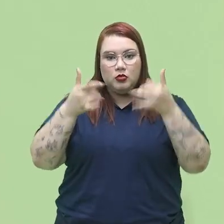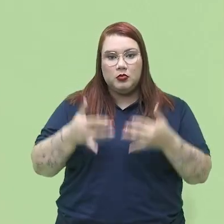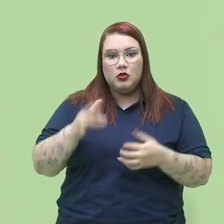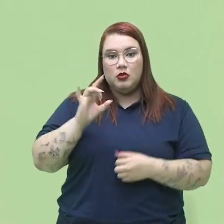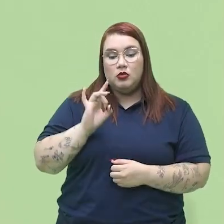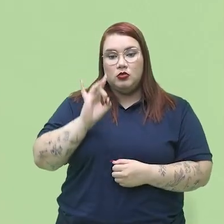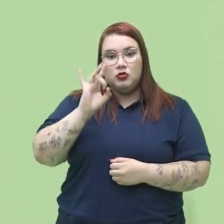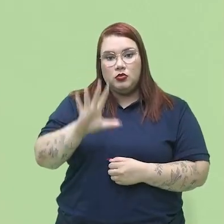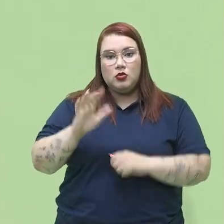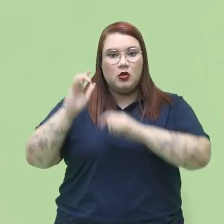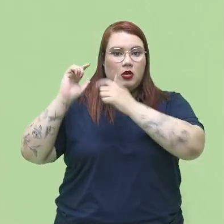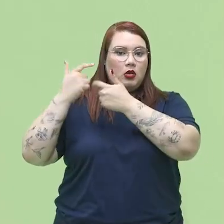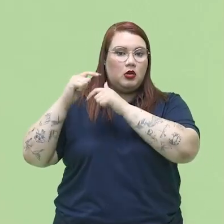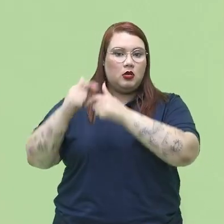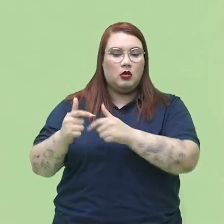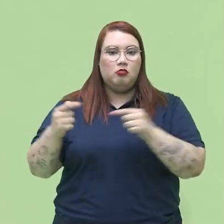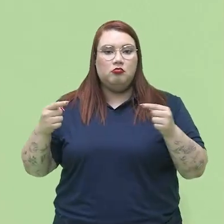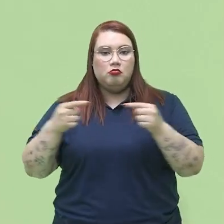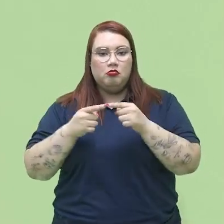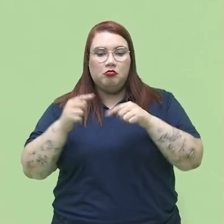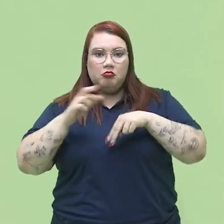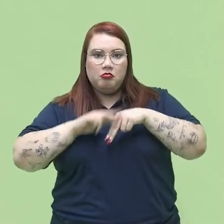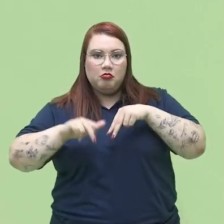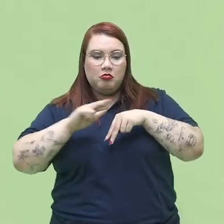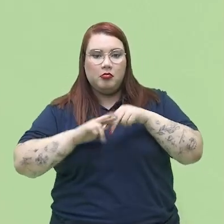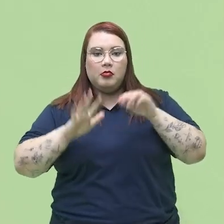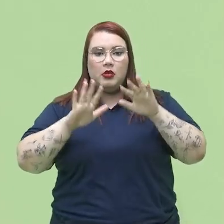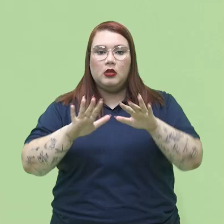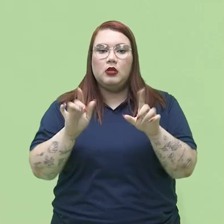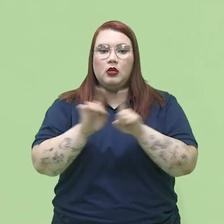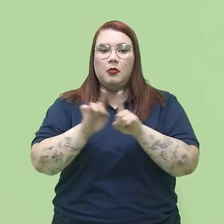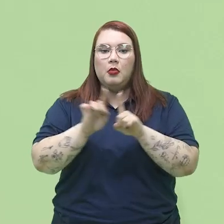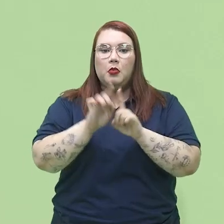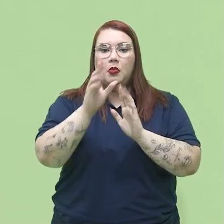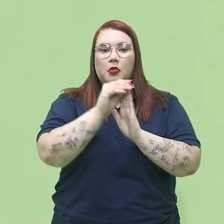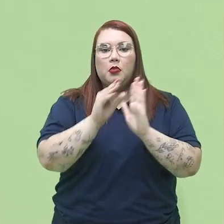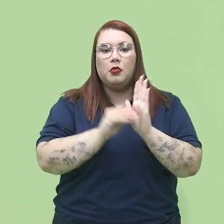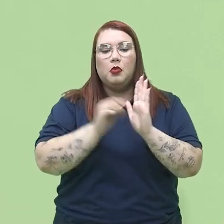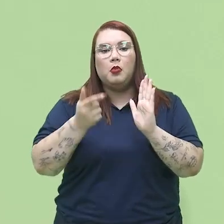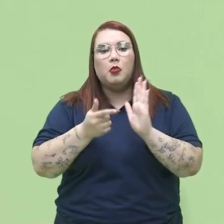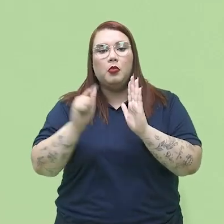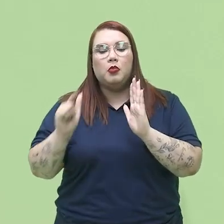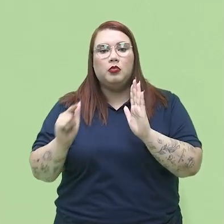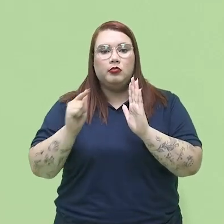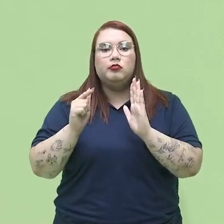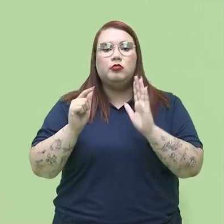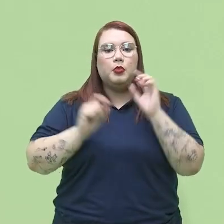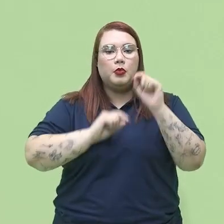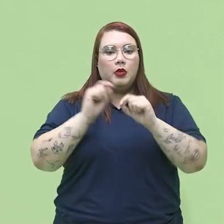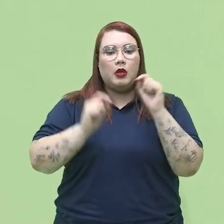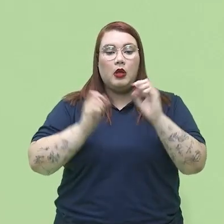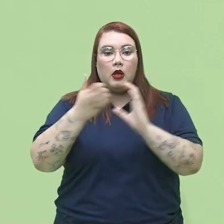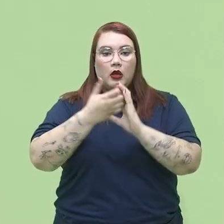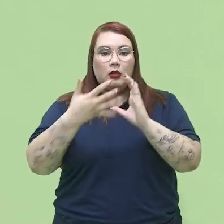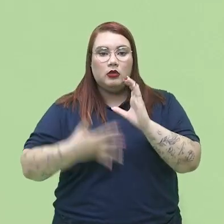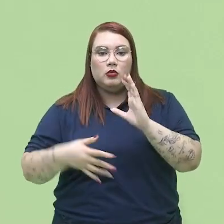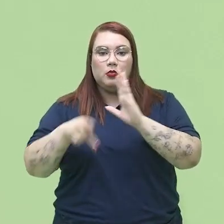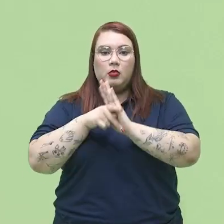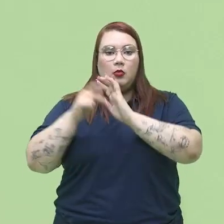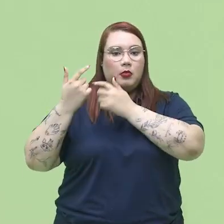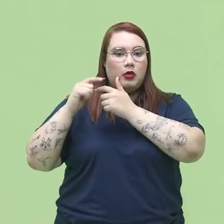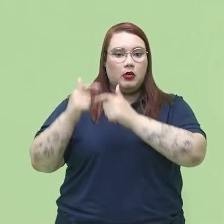de herança ligada ao sexo. Nós também vamos falar sobre outra característica de herança genética que